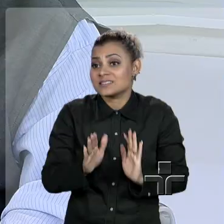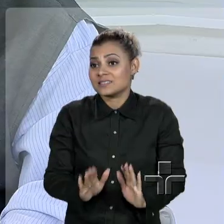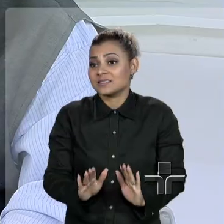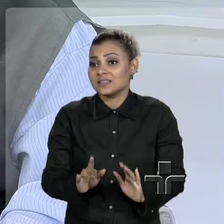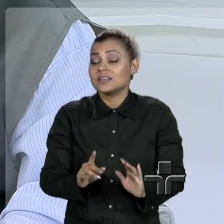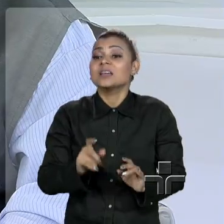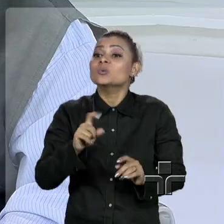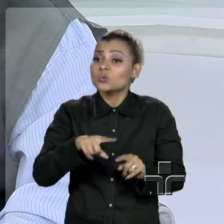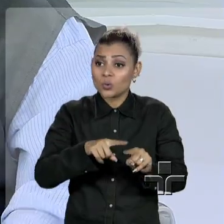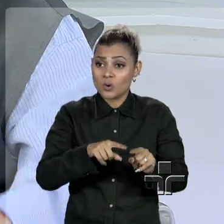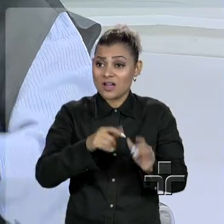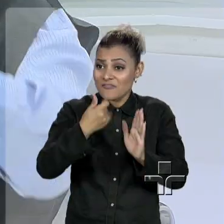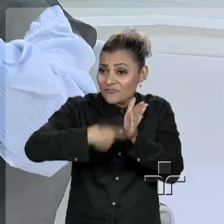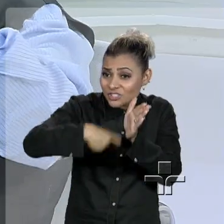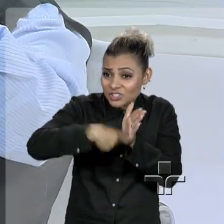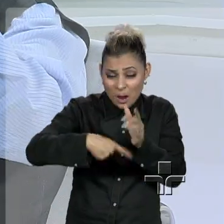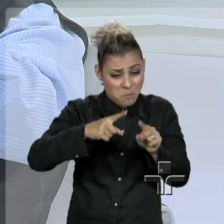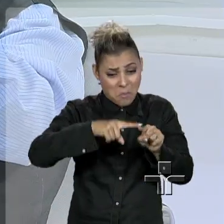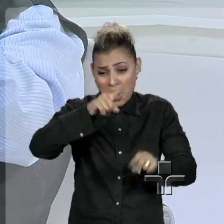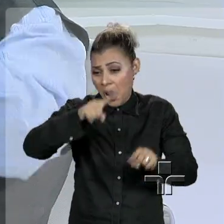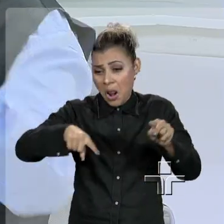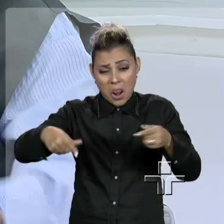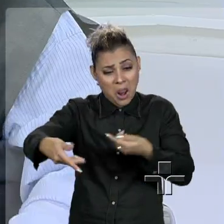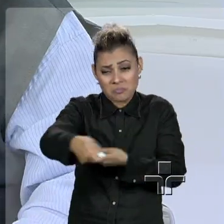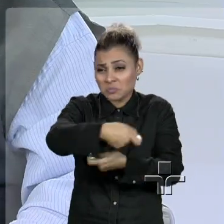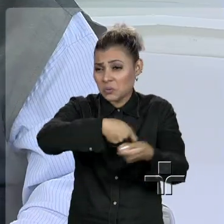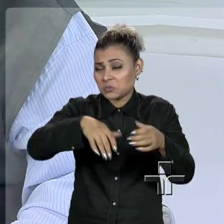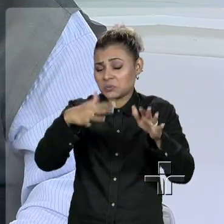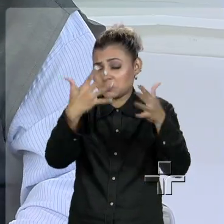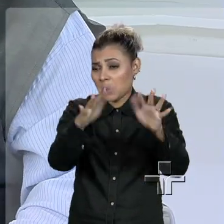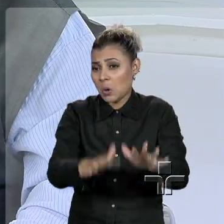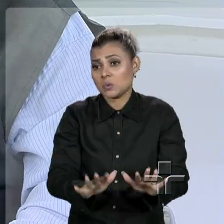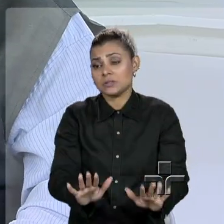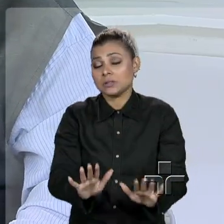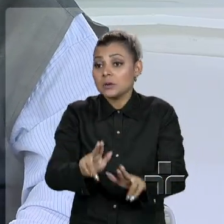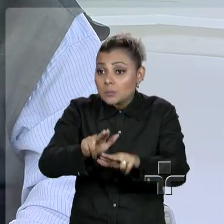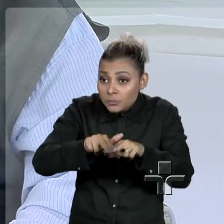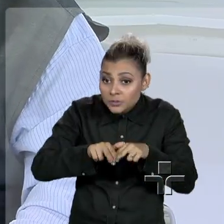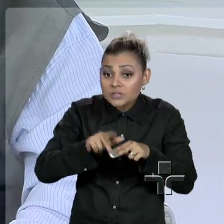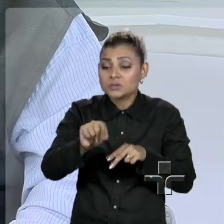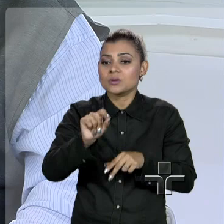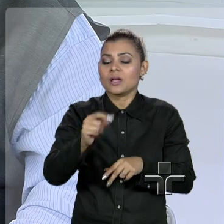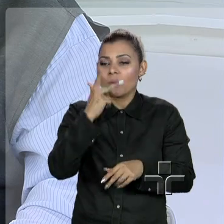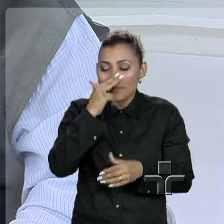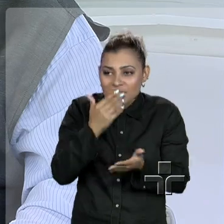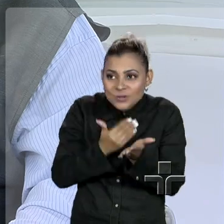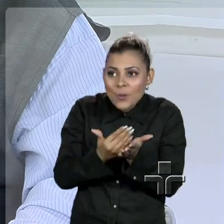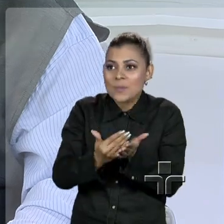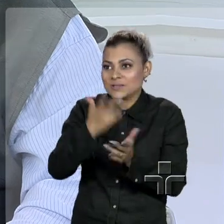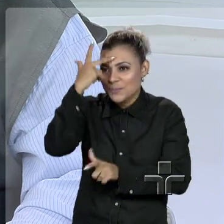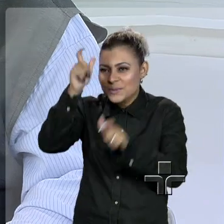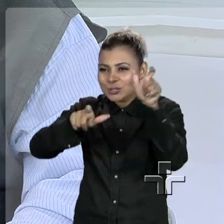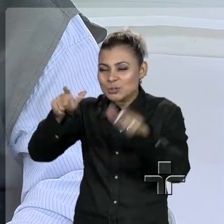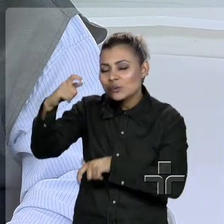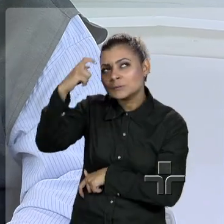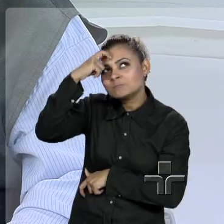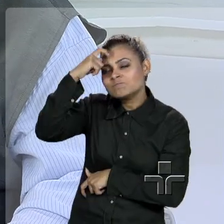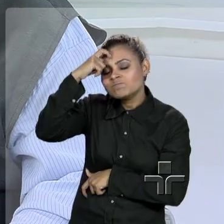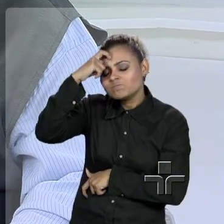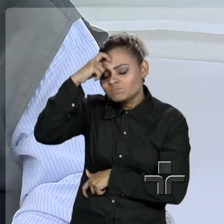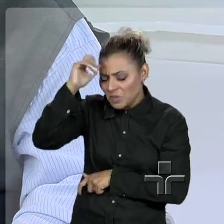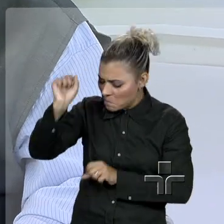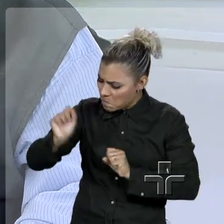desequilíbrio fiscal, como você já tem uma lei do teto, você criaria na cabeça das pessoas